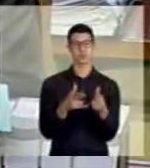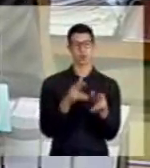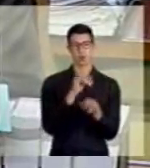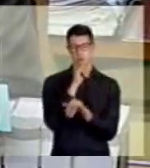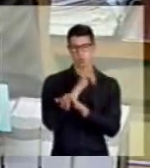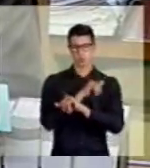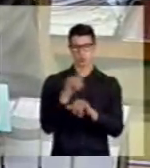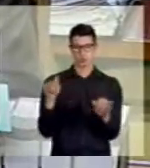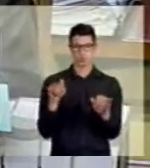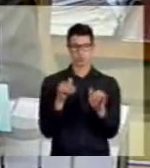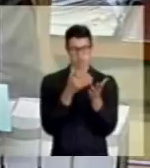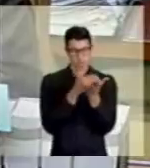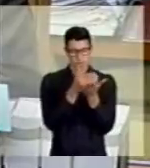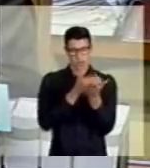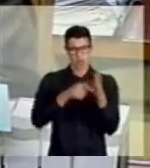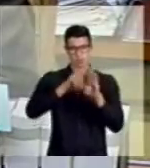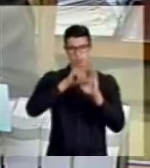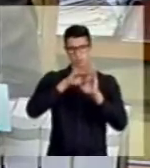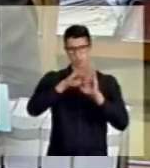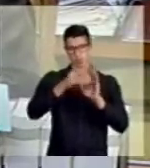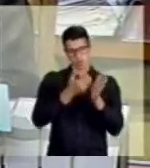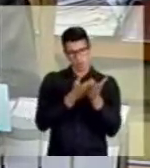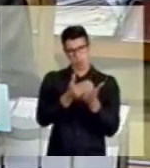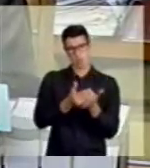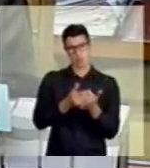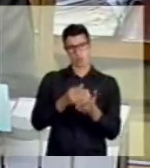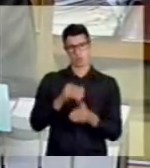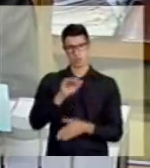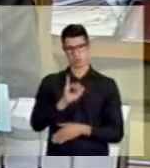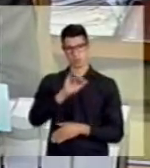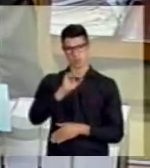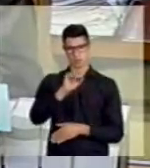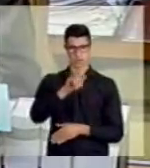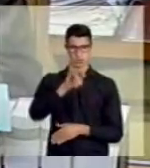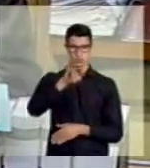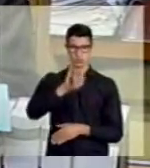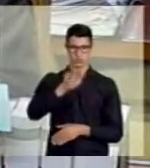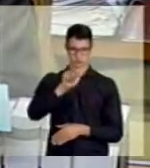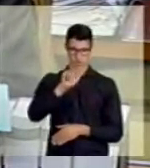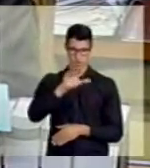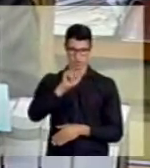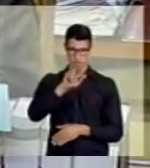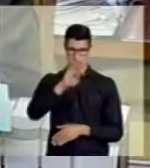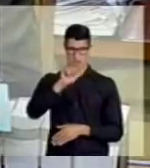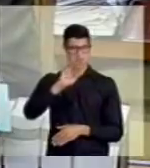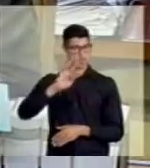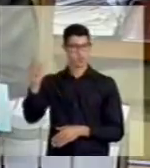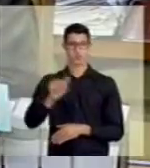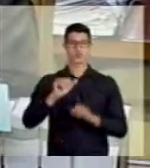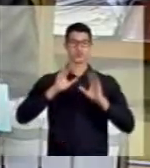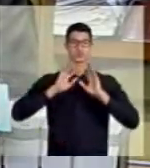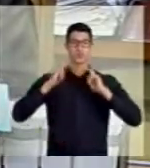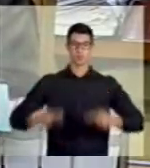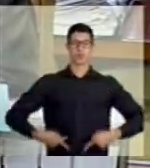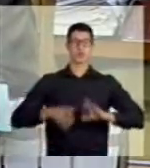proclama a introdução aos princípios de Yogyakarta, de que todos os seres humanos nascem